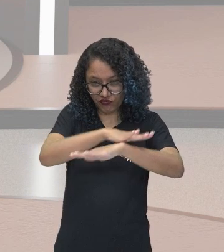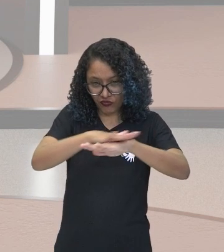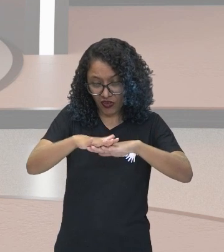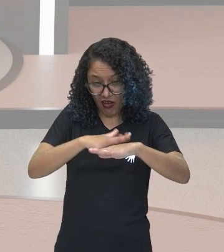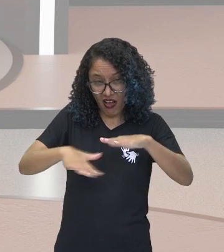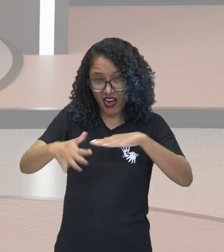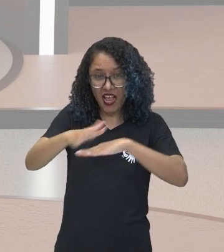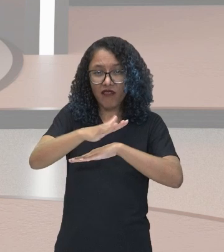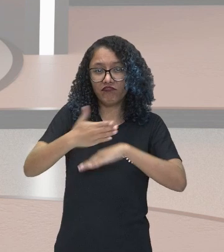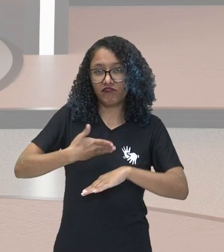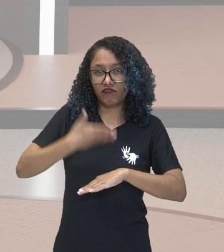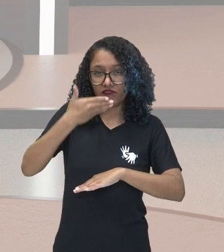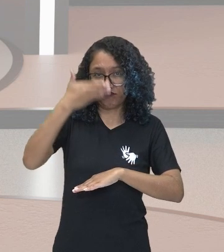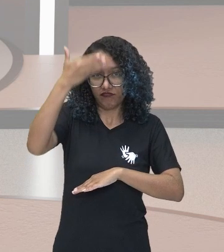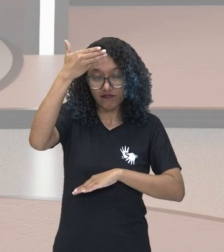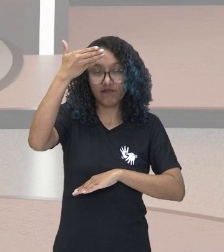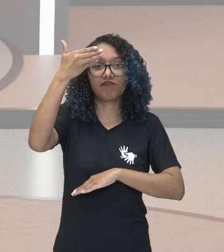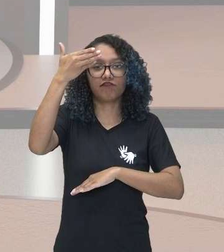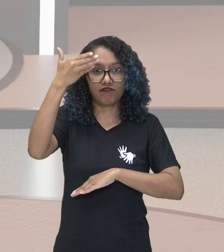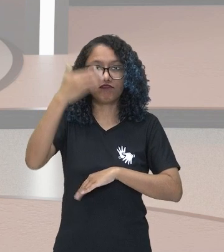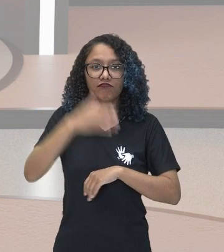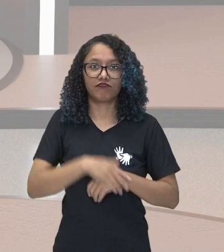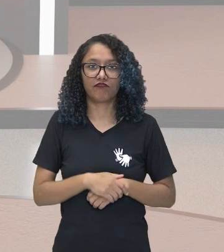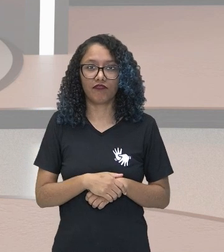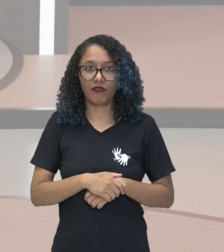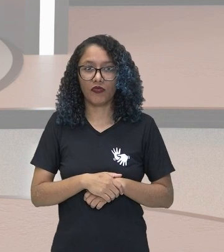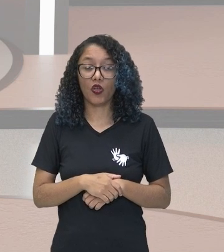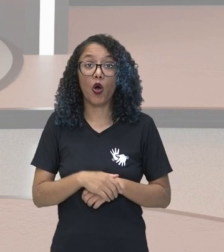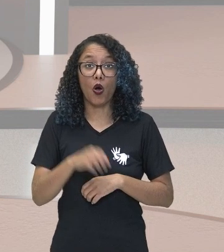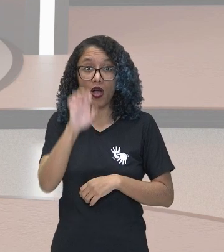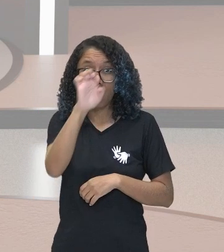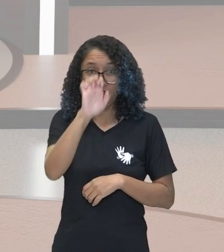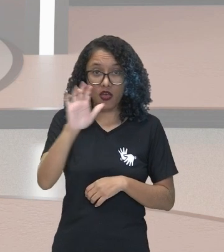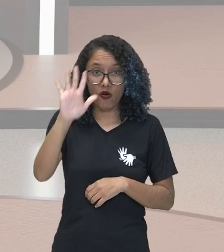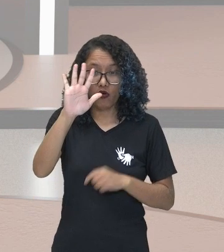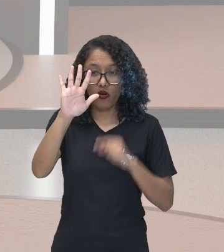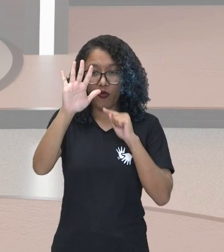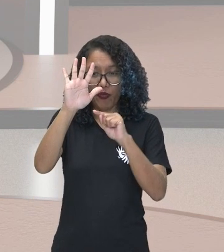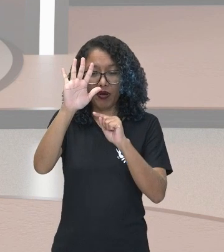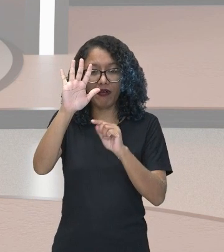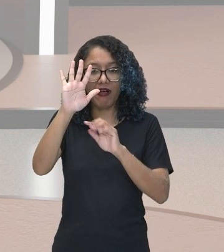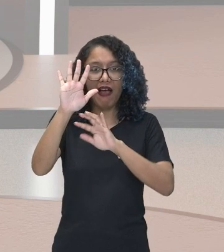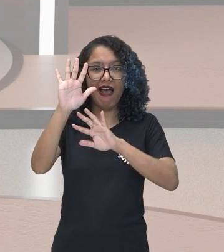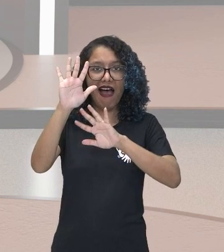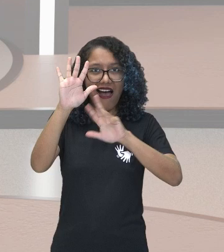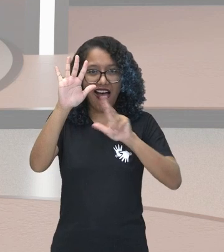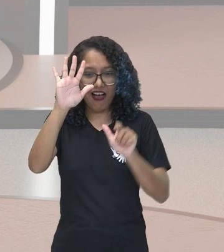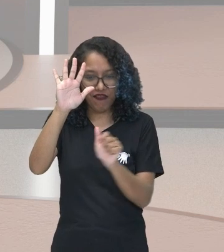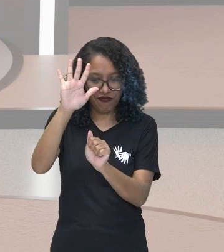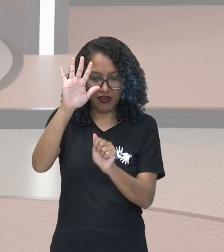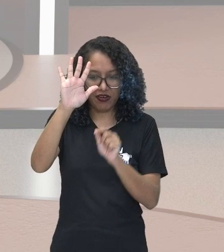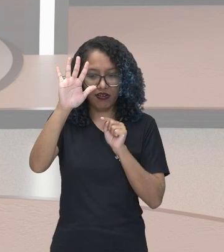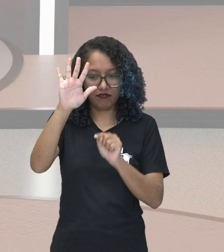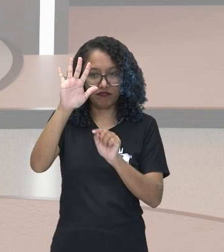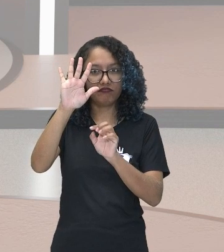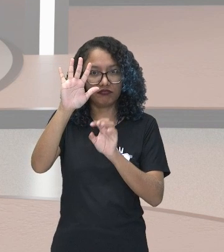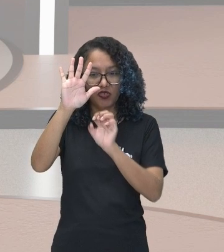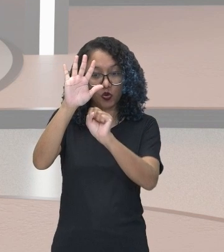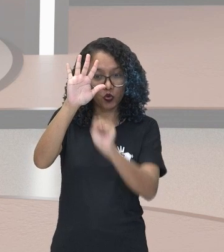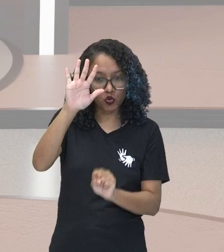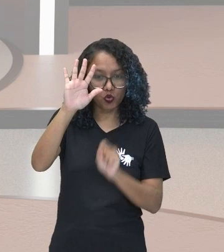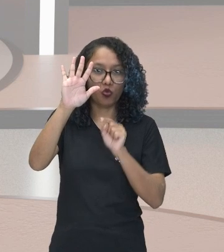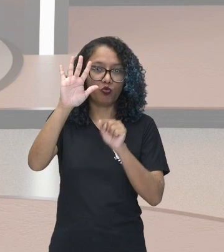que vai estar localizado ao sul da Europa, e também na parte sudoeste da